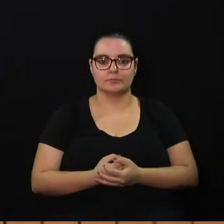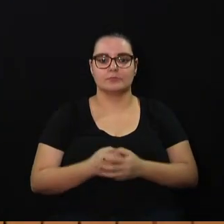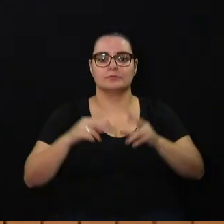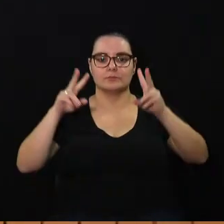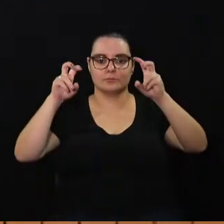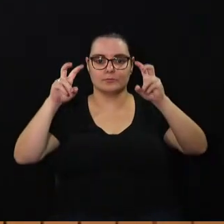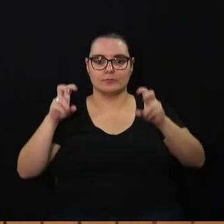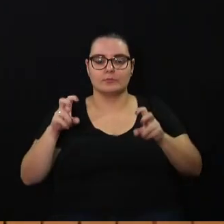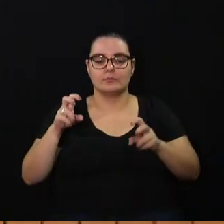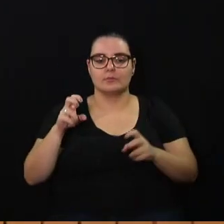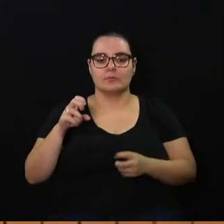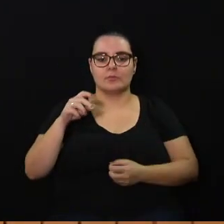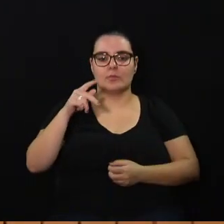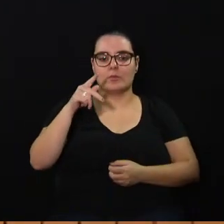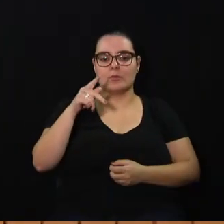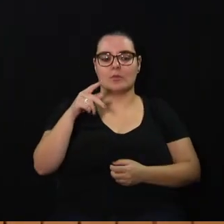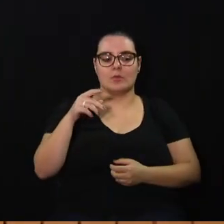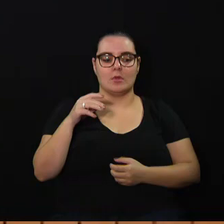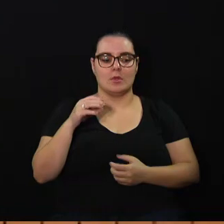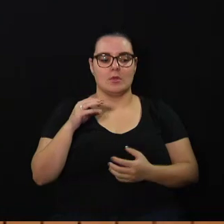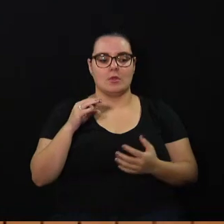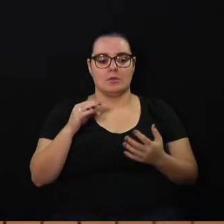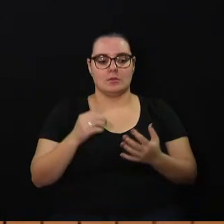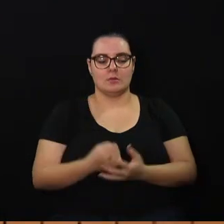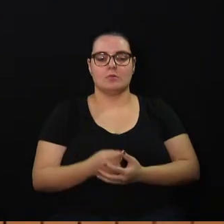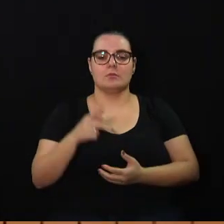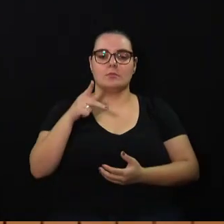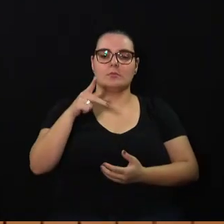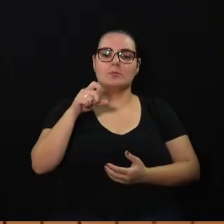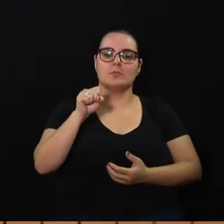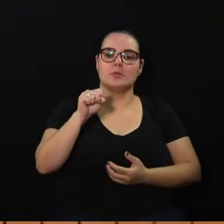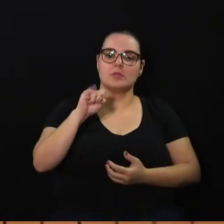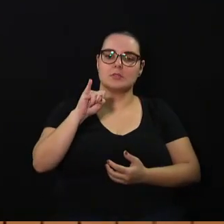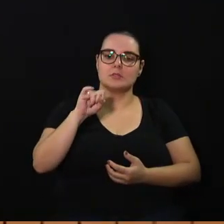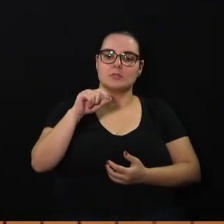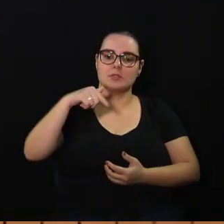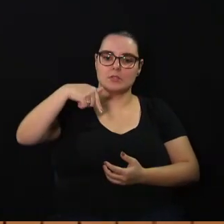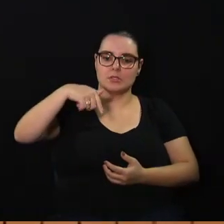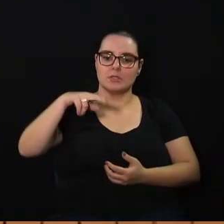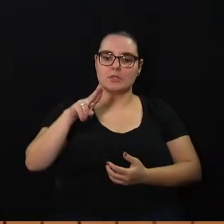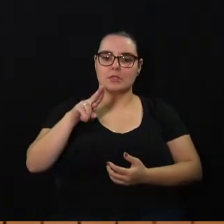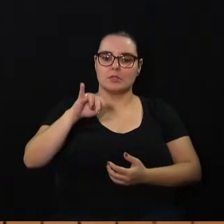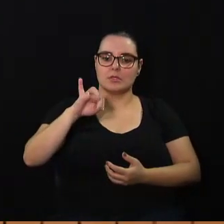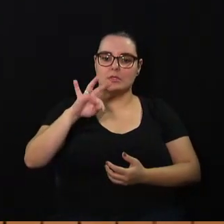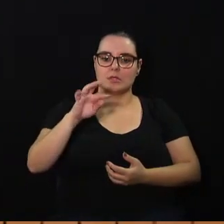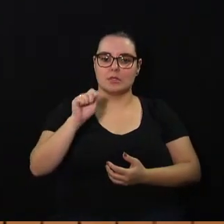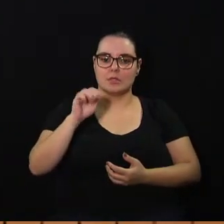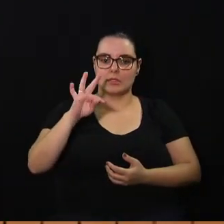psiquiatra no diagnóstico e tratamento da pessoa com transtorno do espectro autista